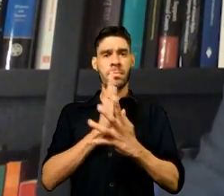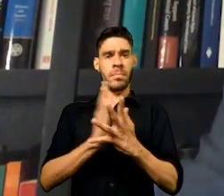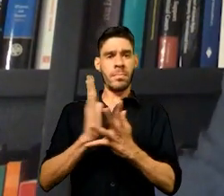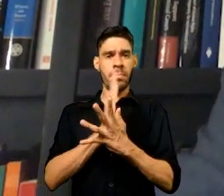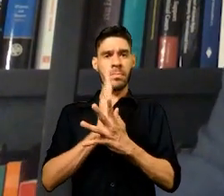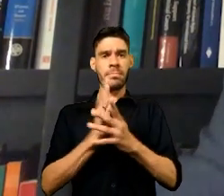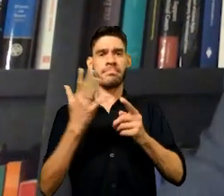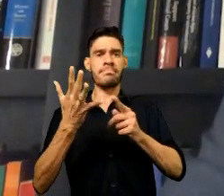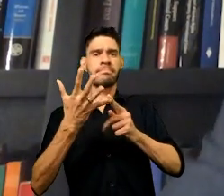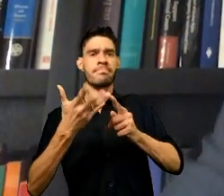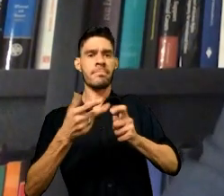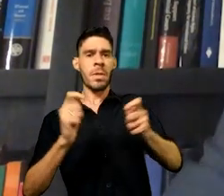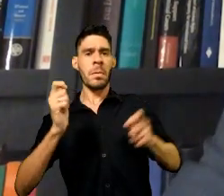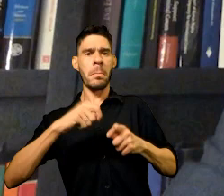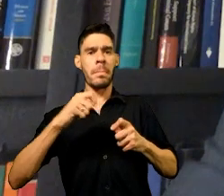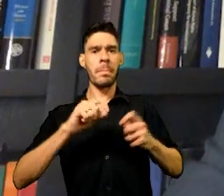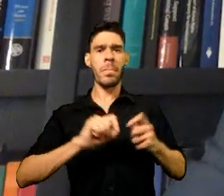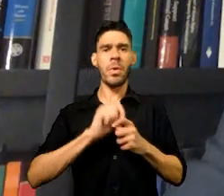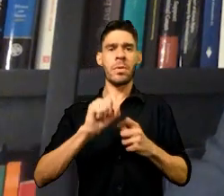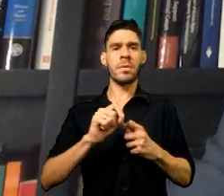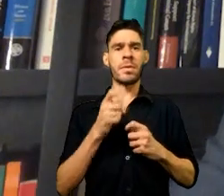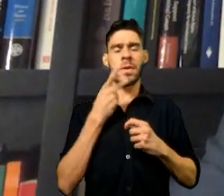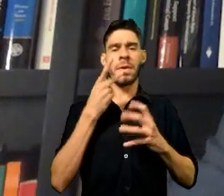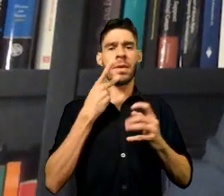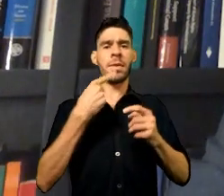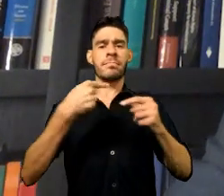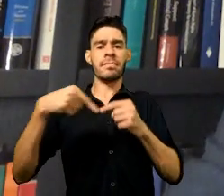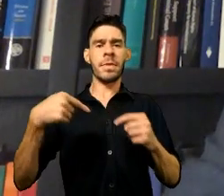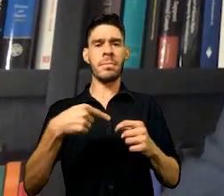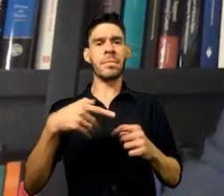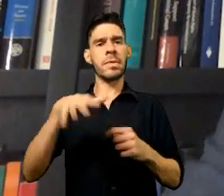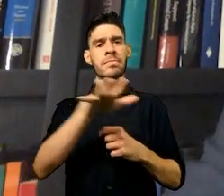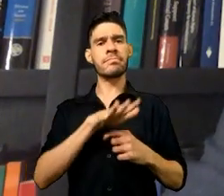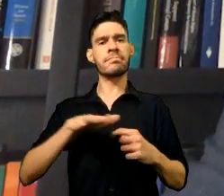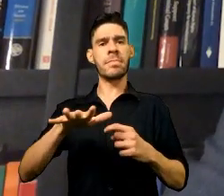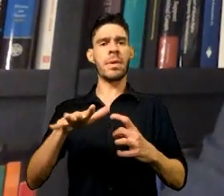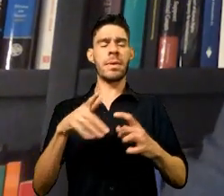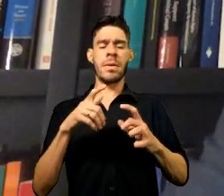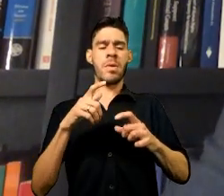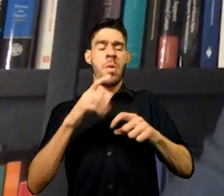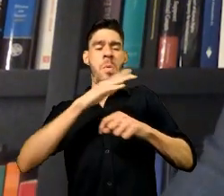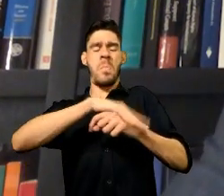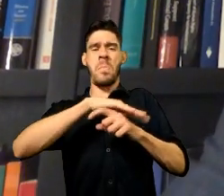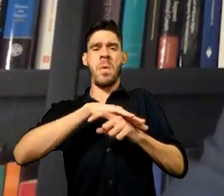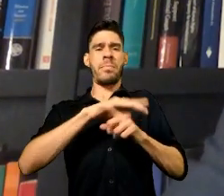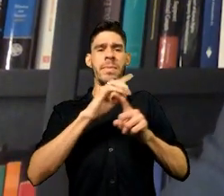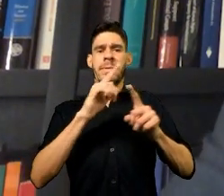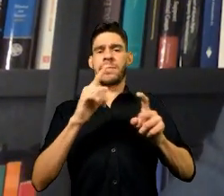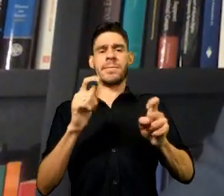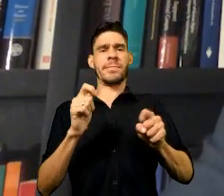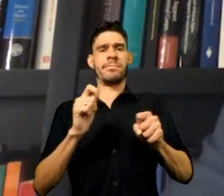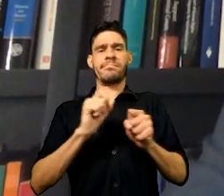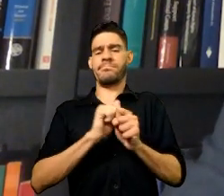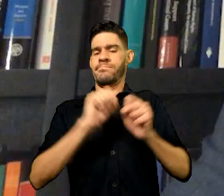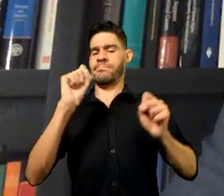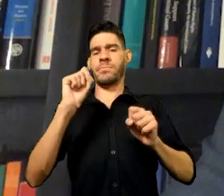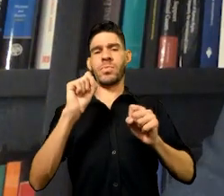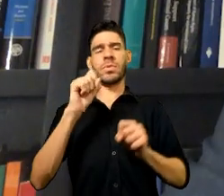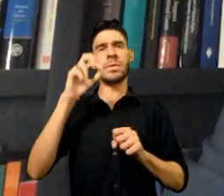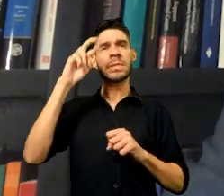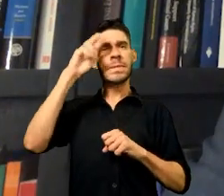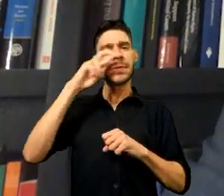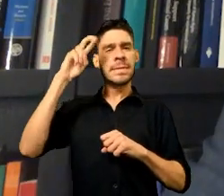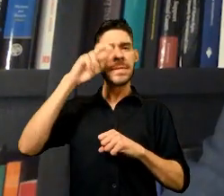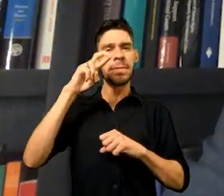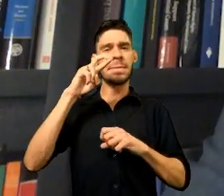Há algumas questões que poderiam ser abordadas, o espaço não permite que nós